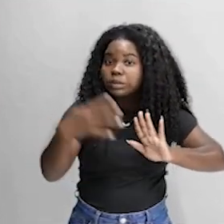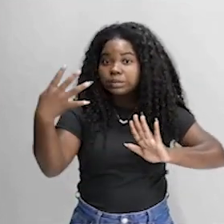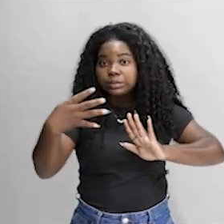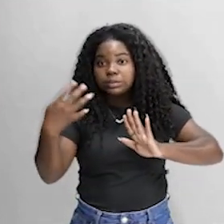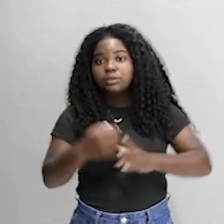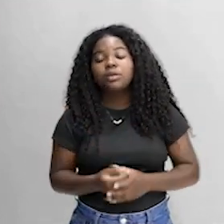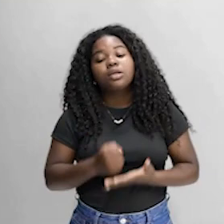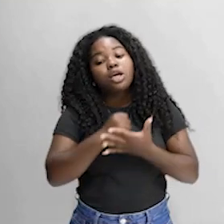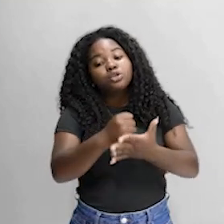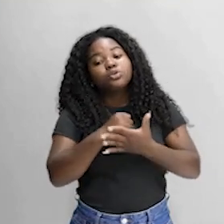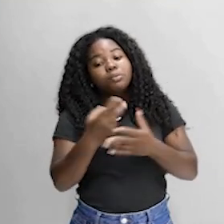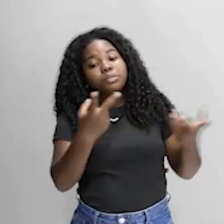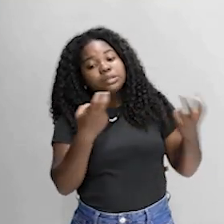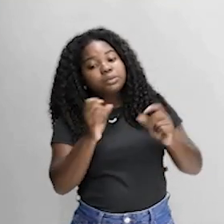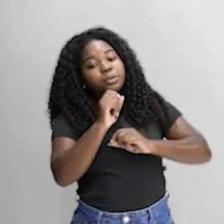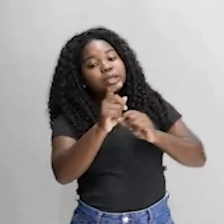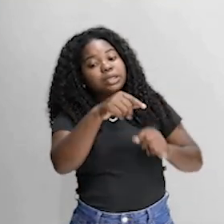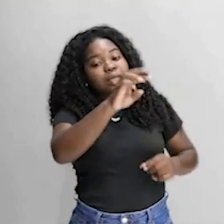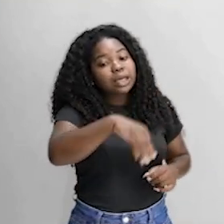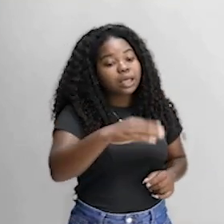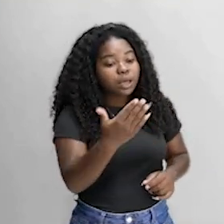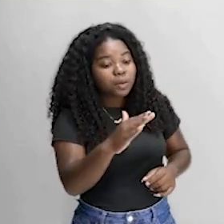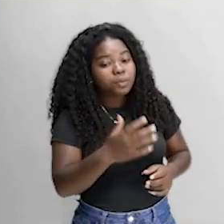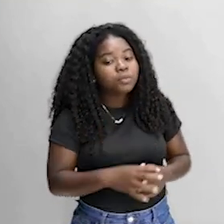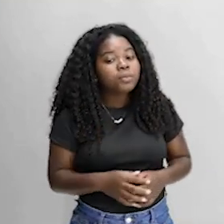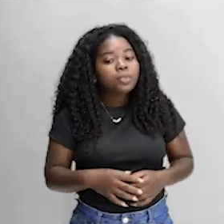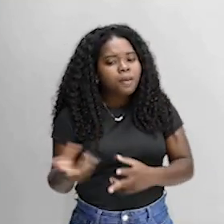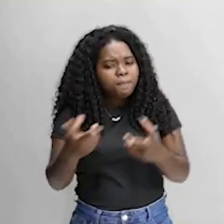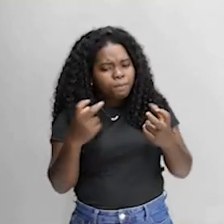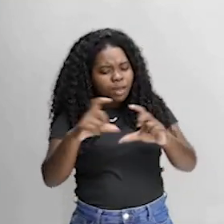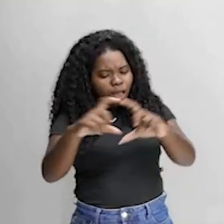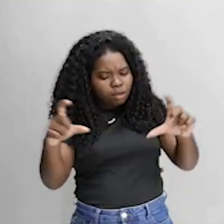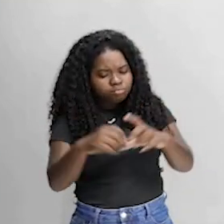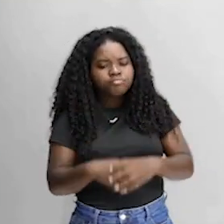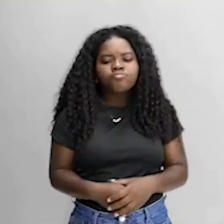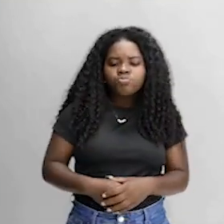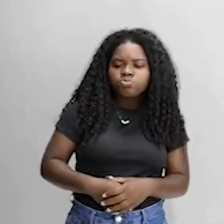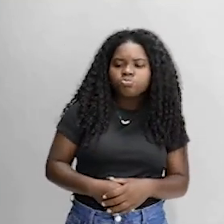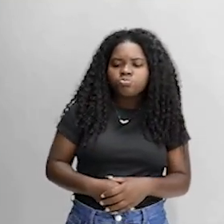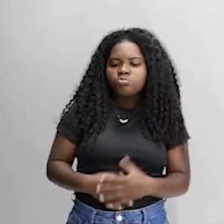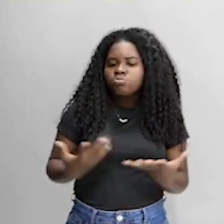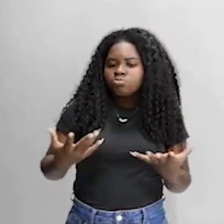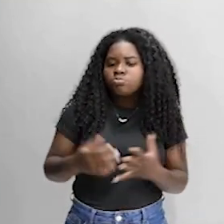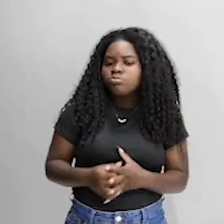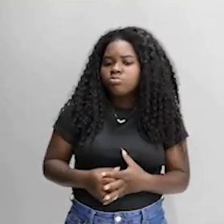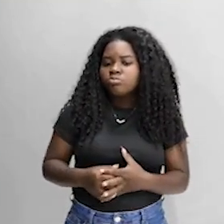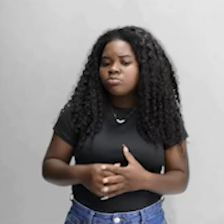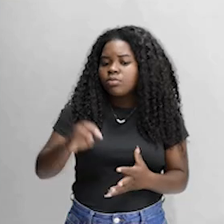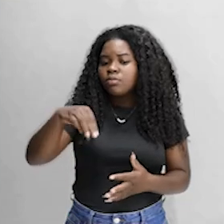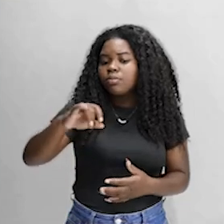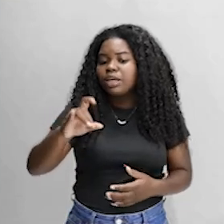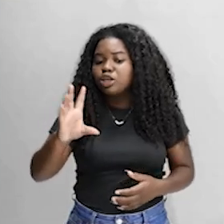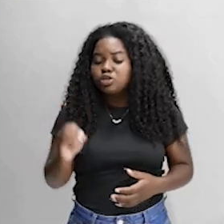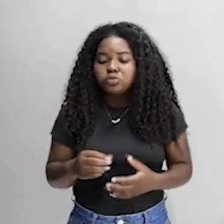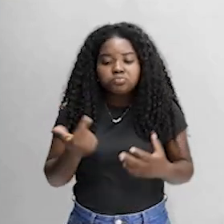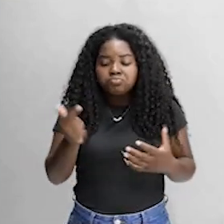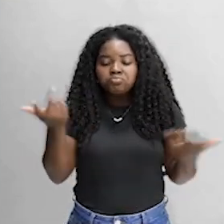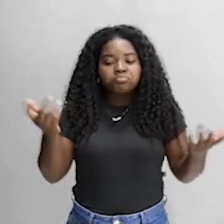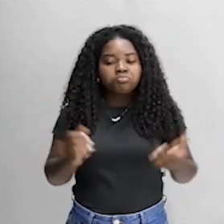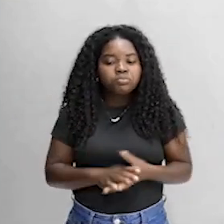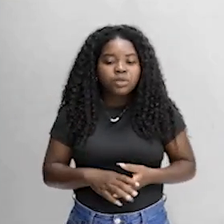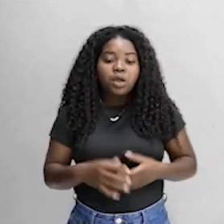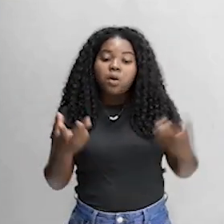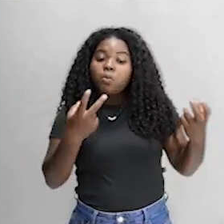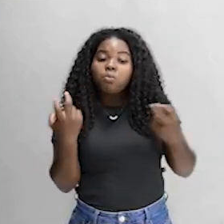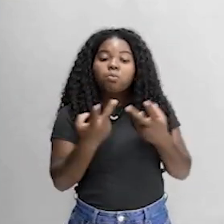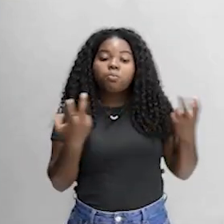ajuda muito a identificar quem é o termo médio logo de cara, porque tu olha para a conclusão, o termo médio não está aqui. Correto? Quando você